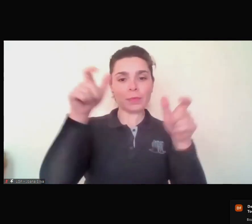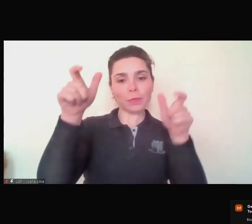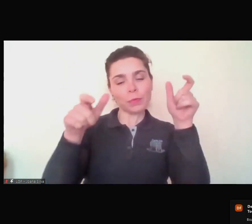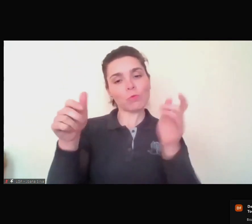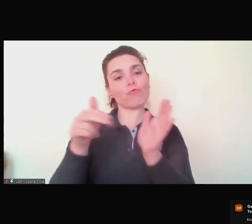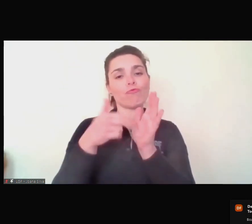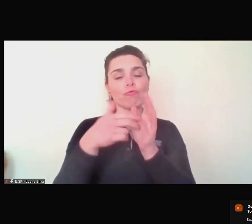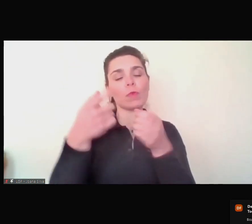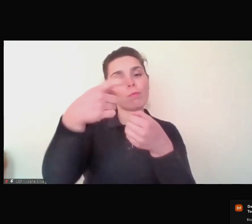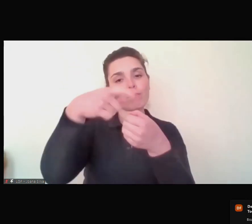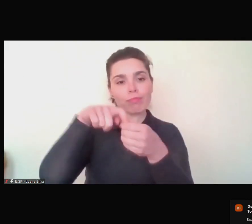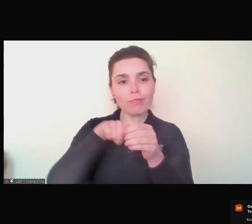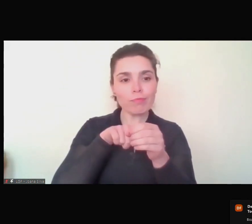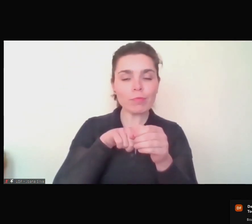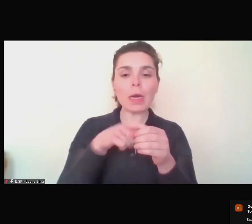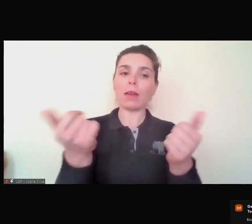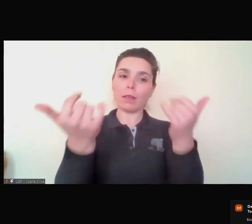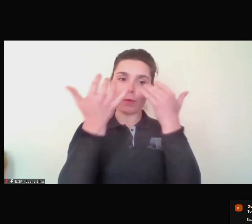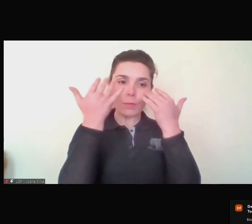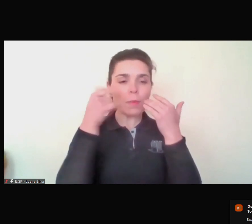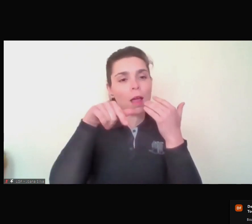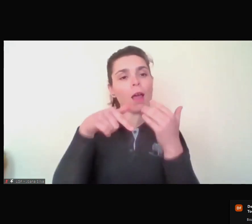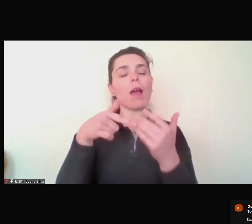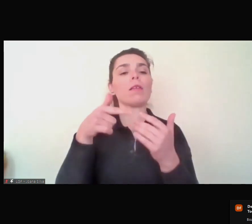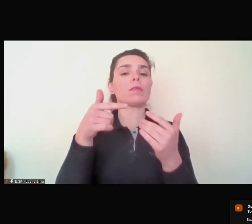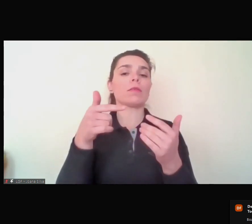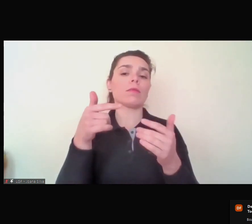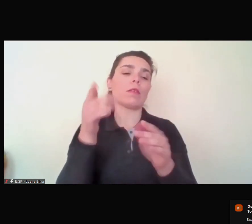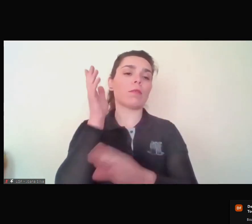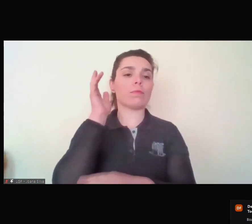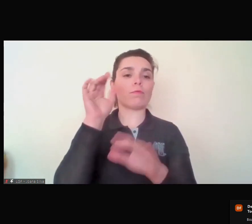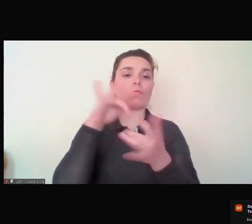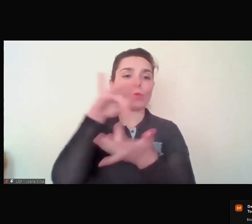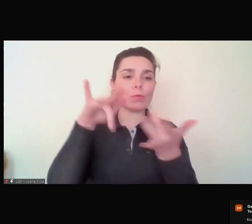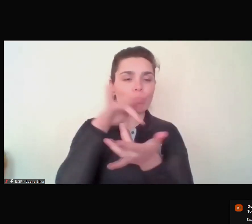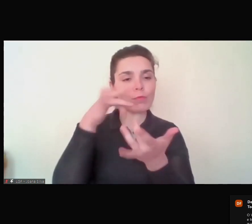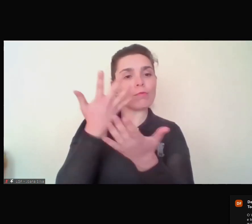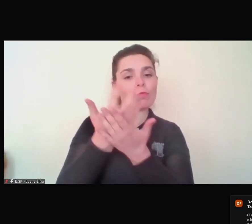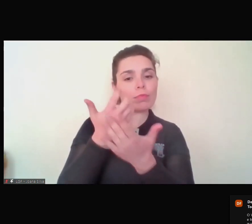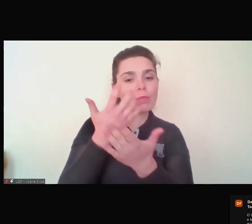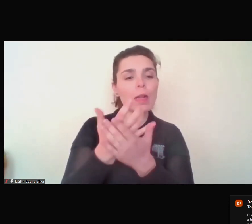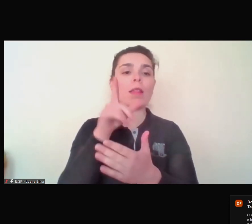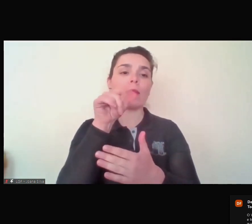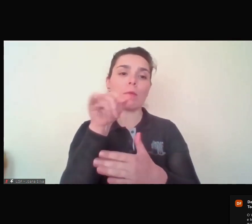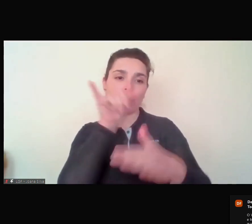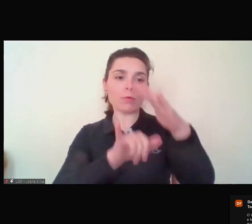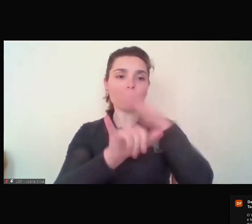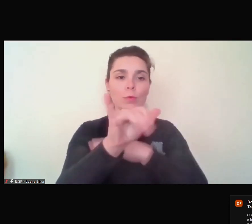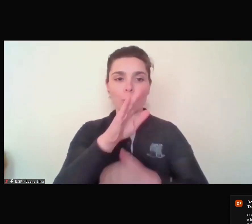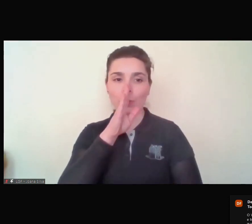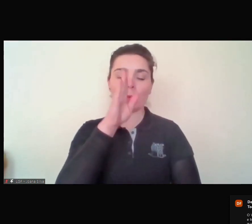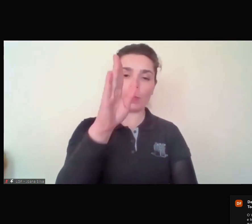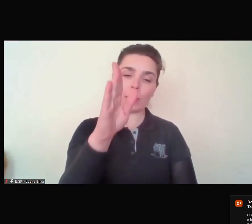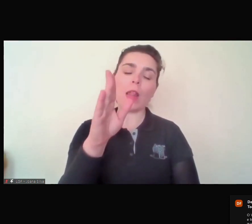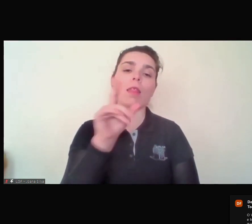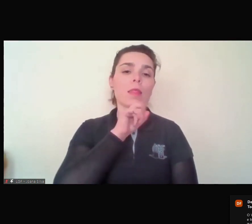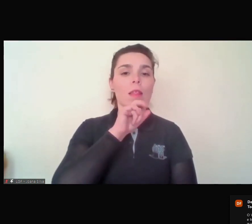sala. Informamos que esta sessão é gravada e transmitida ao vivo através do canal de YouTube do INA.